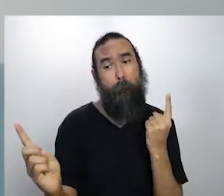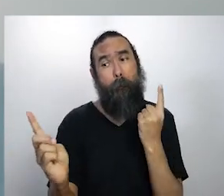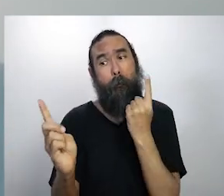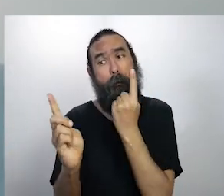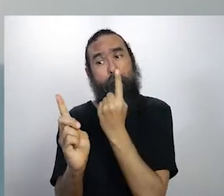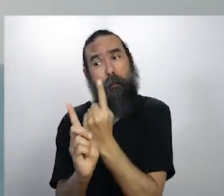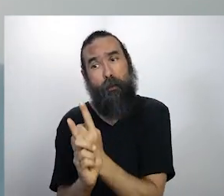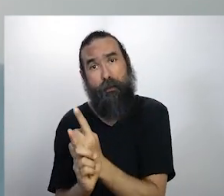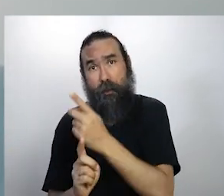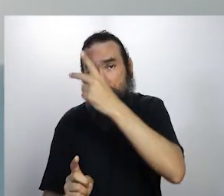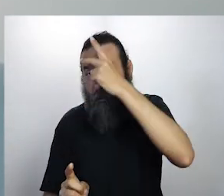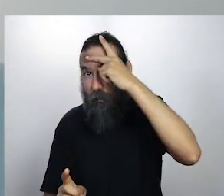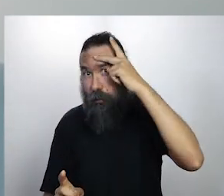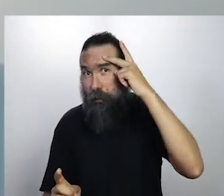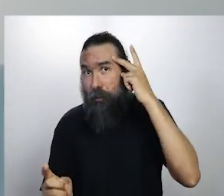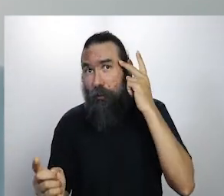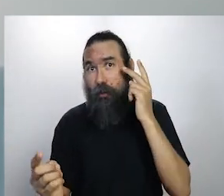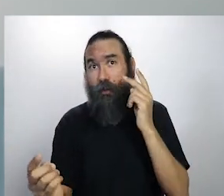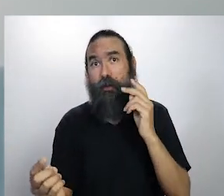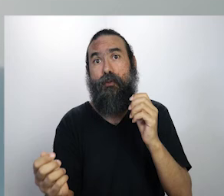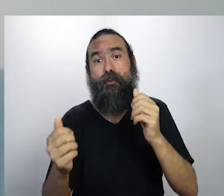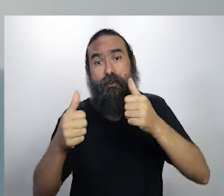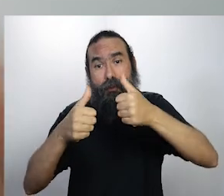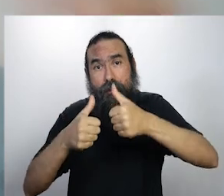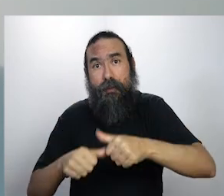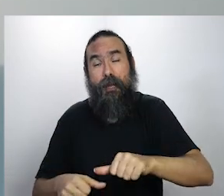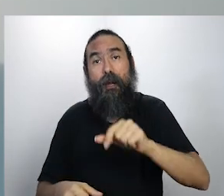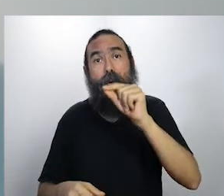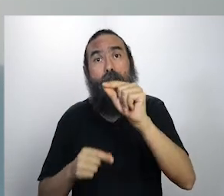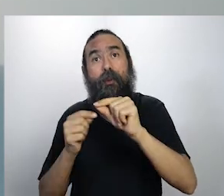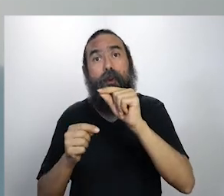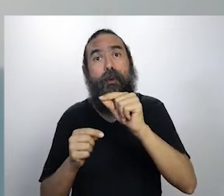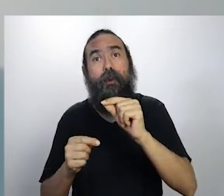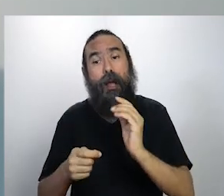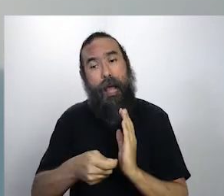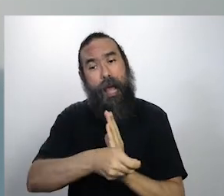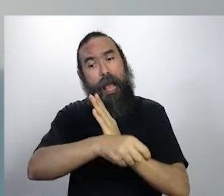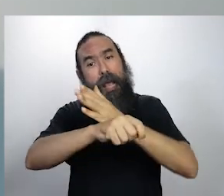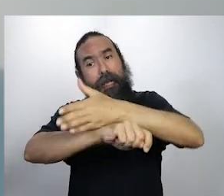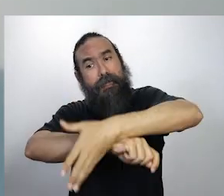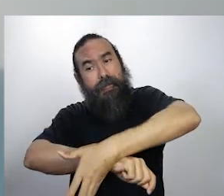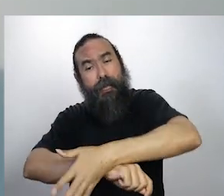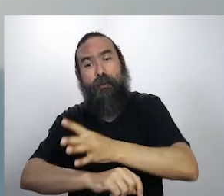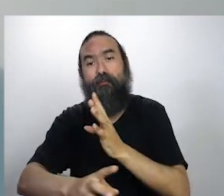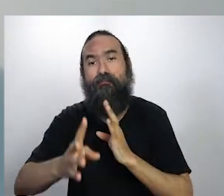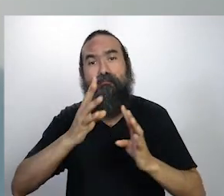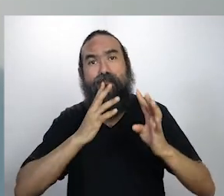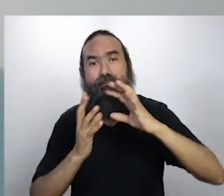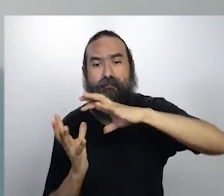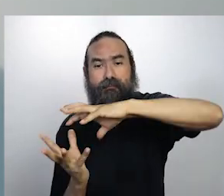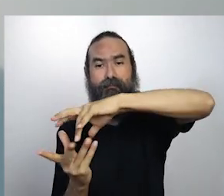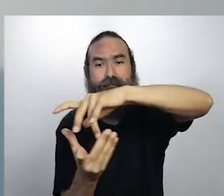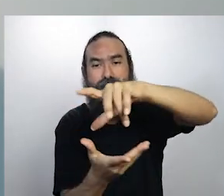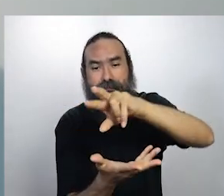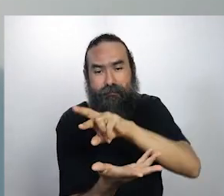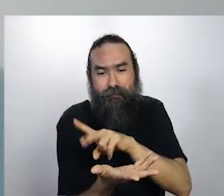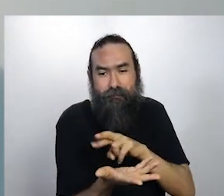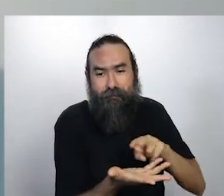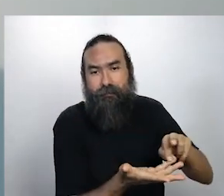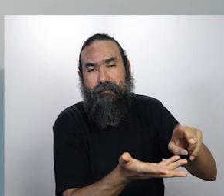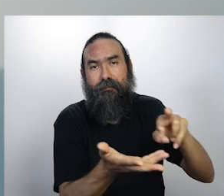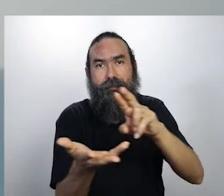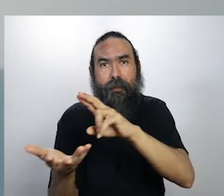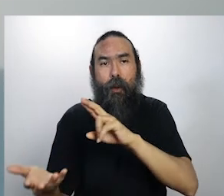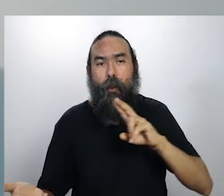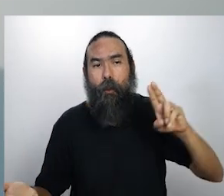pessoas a quem nós temos acesso dessa visão de mundo, ela é uma contribuição que a